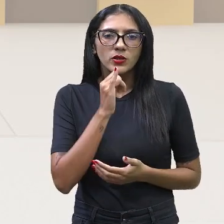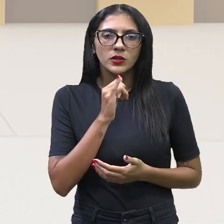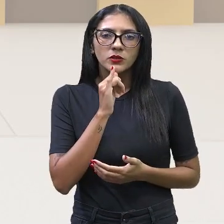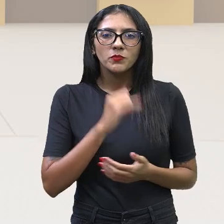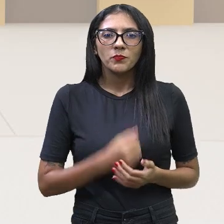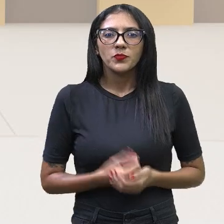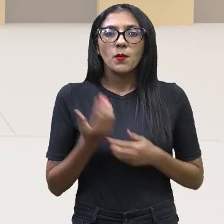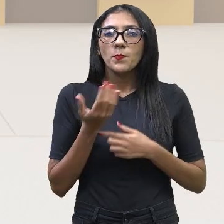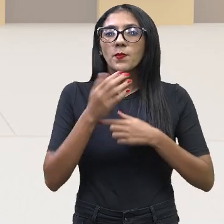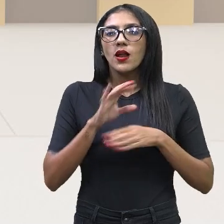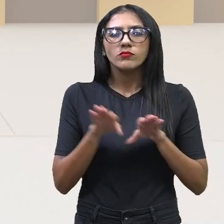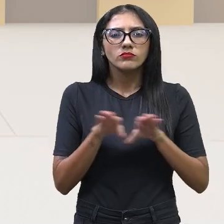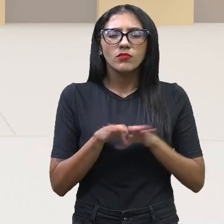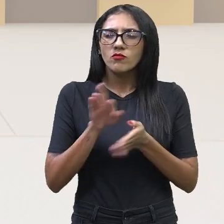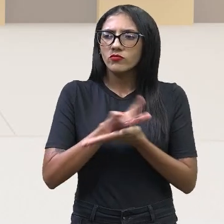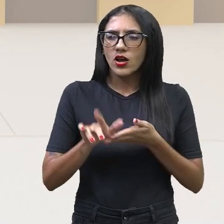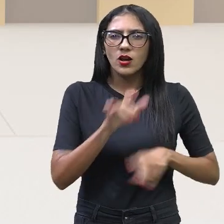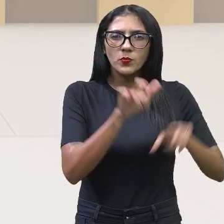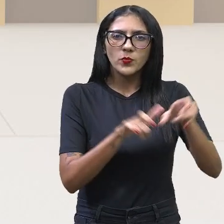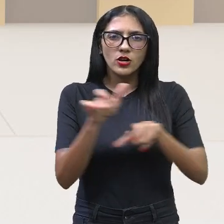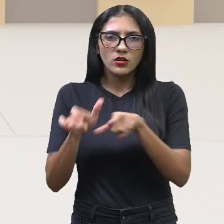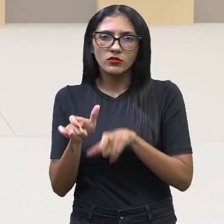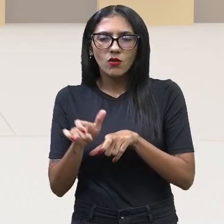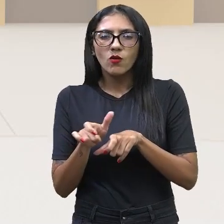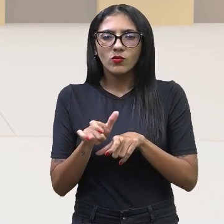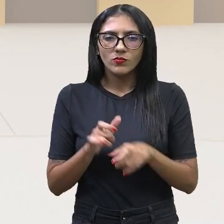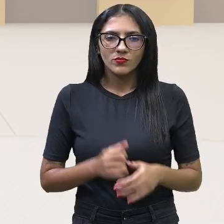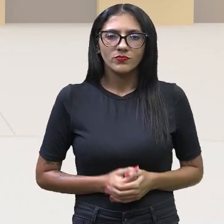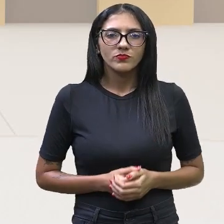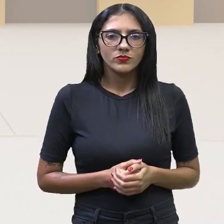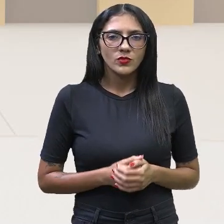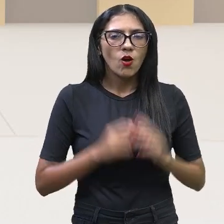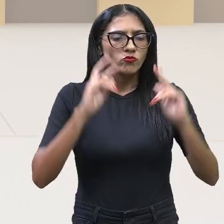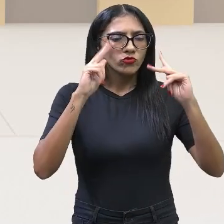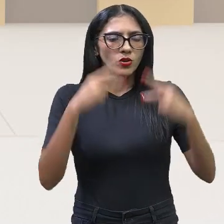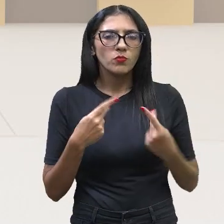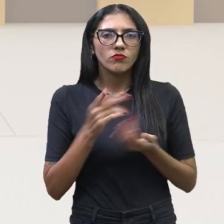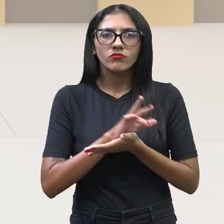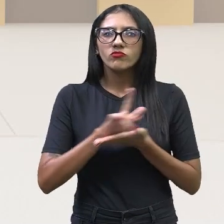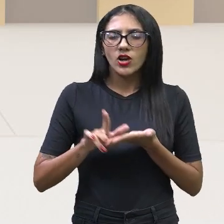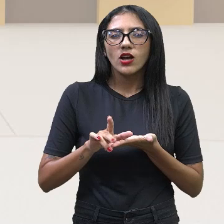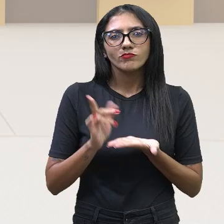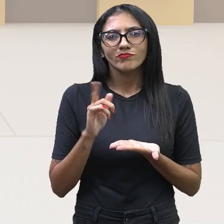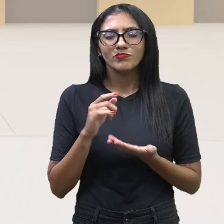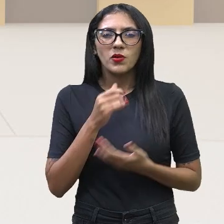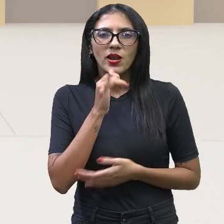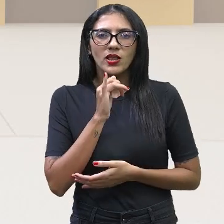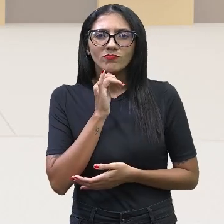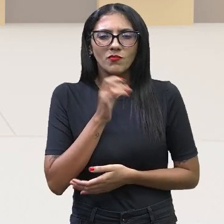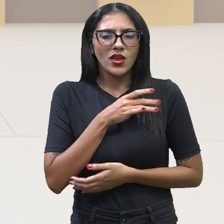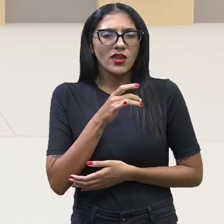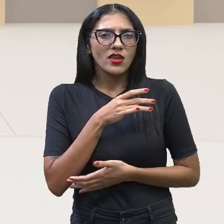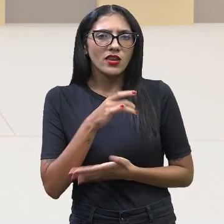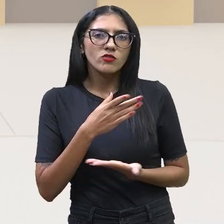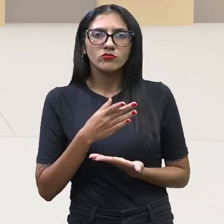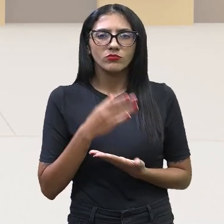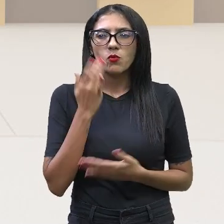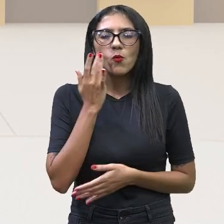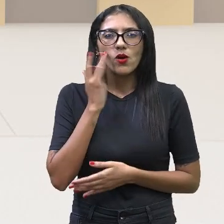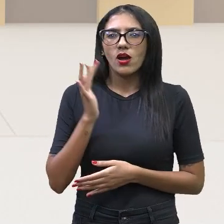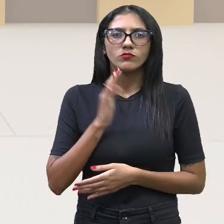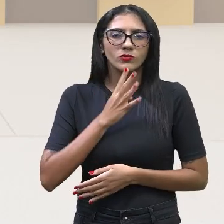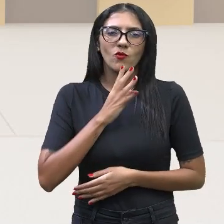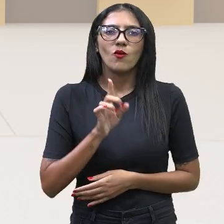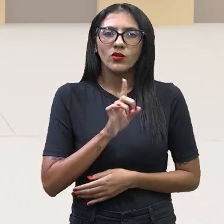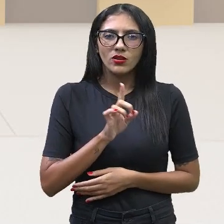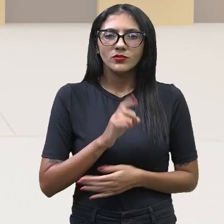variedade, olha aqui, de pessoas e ambientes. O ser humano muitas vezes teme e rejeita o que não conhece. Por isso